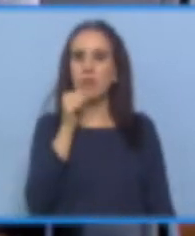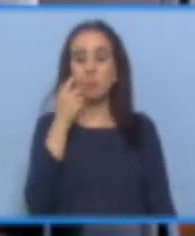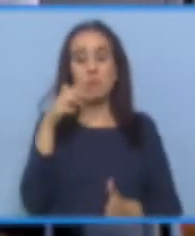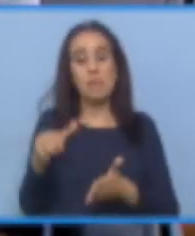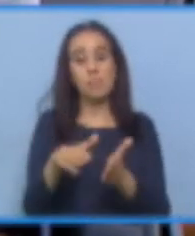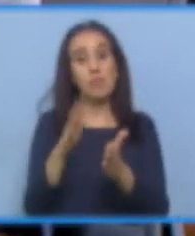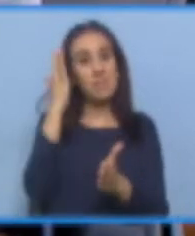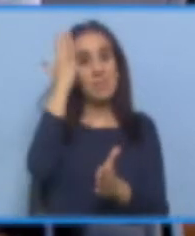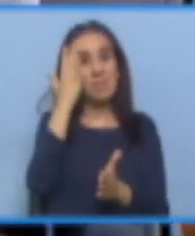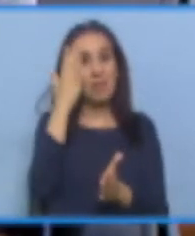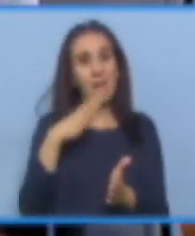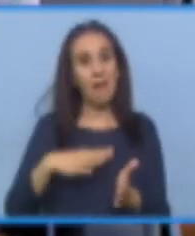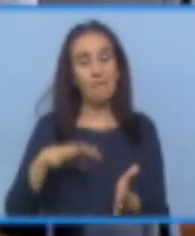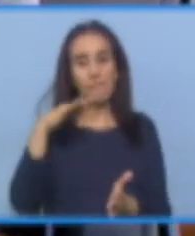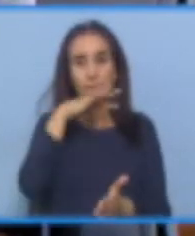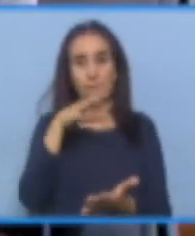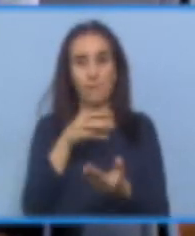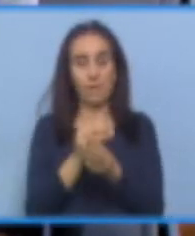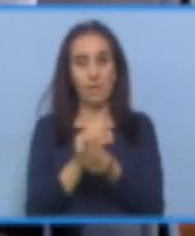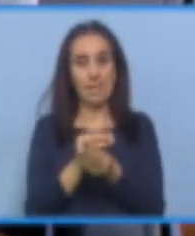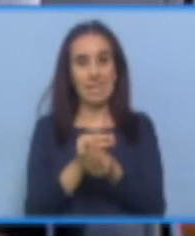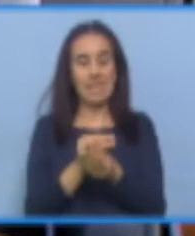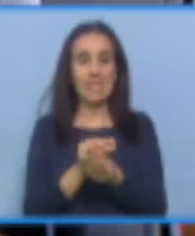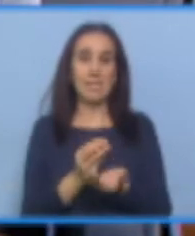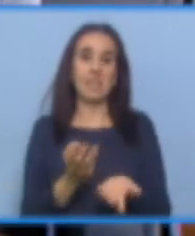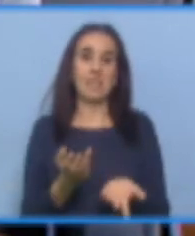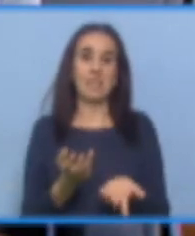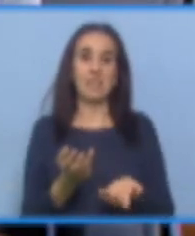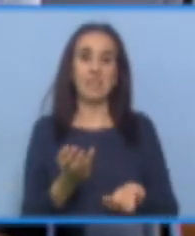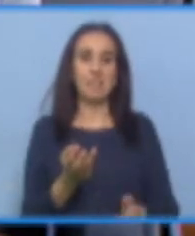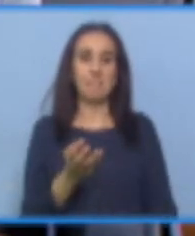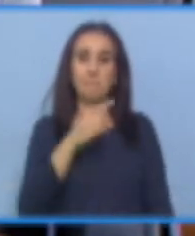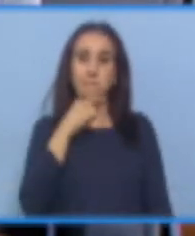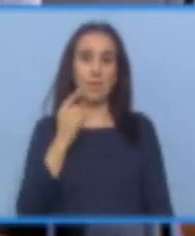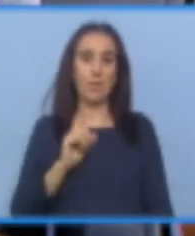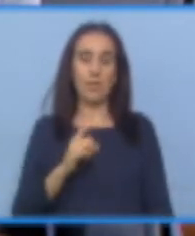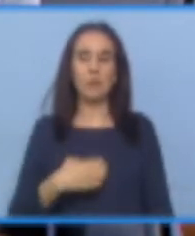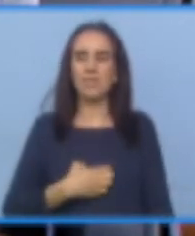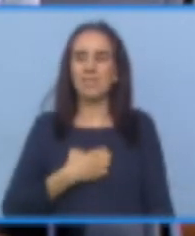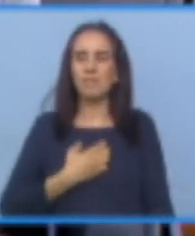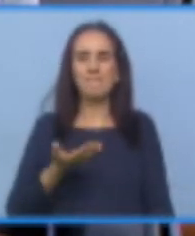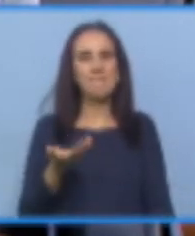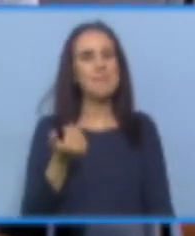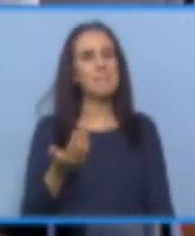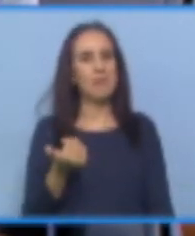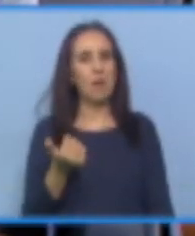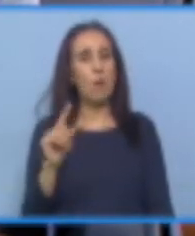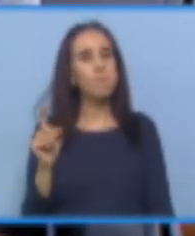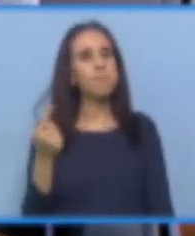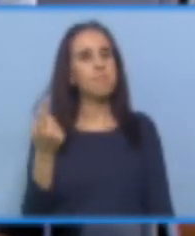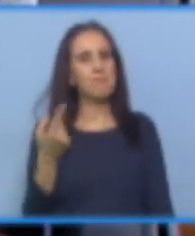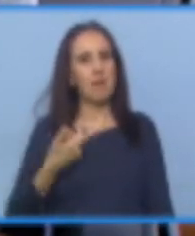caminho de santidade, em família, e não é raro sentir-nos aquém daquilo que devíamos